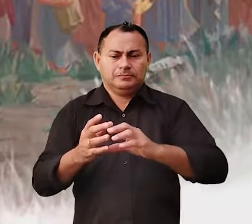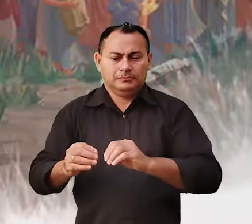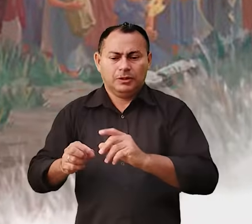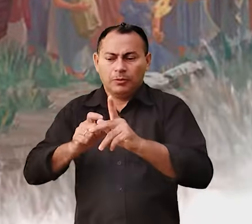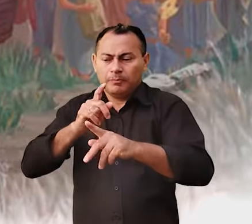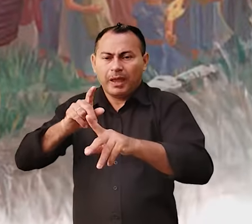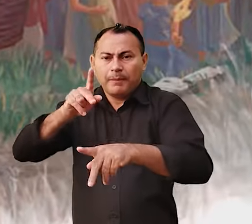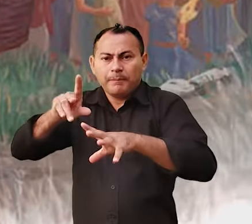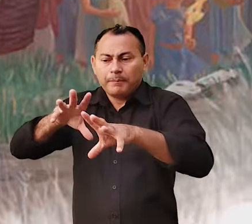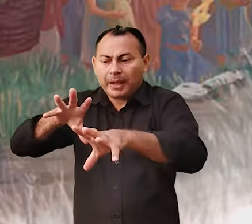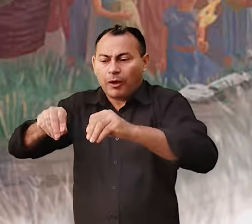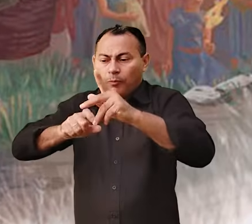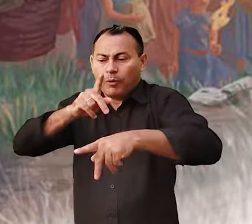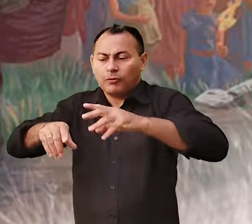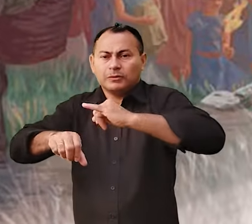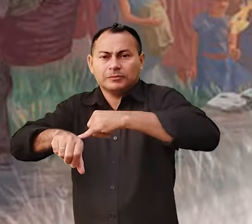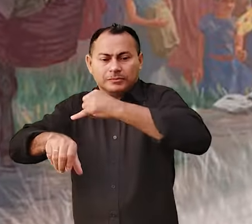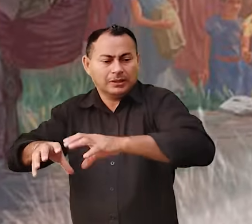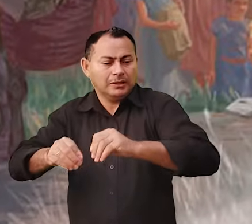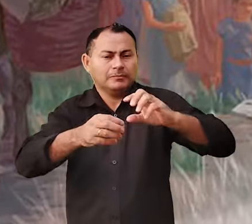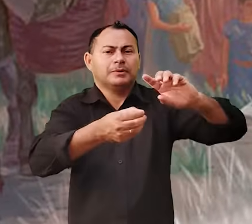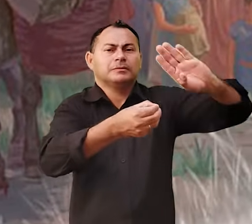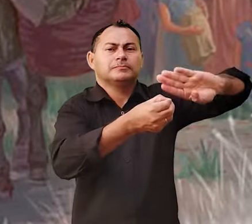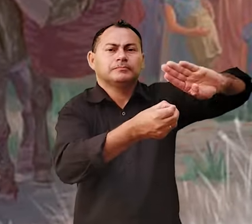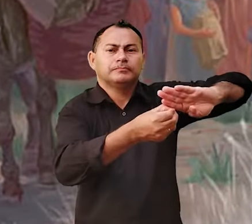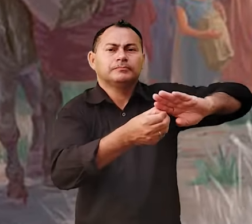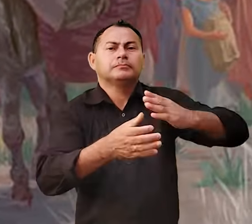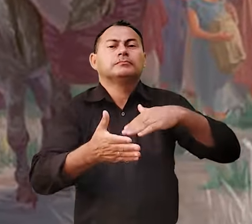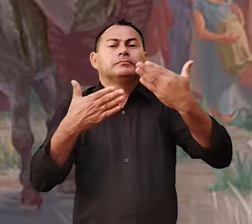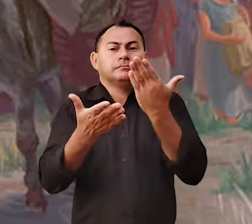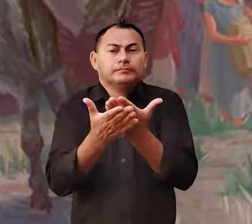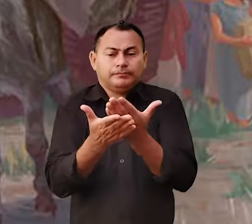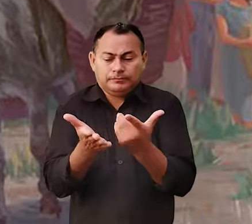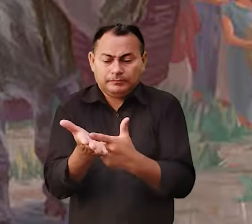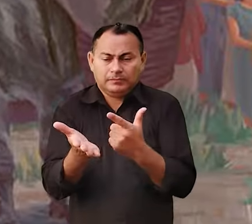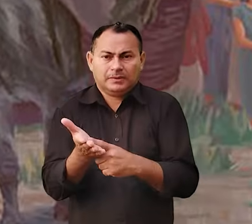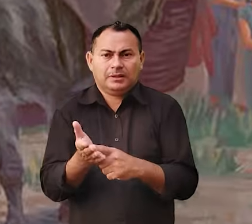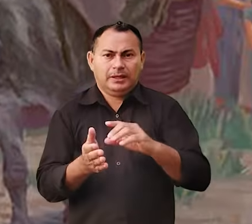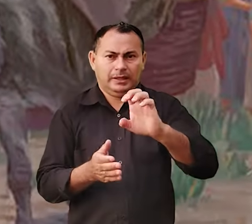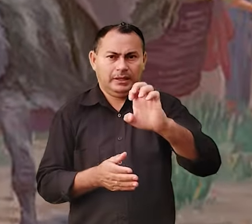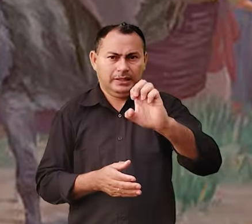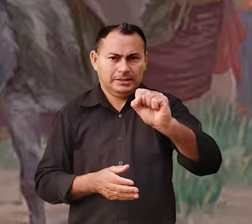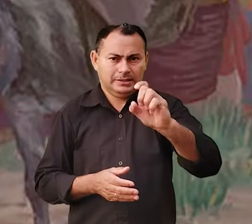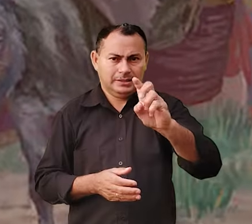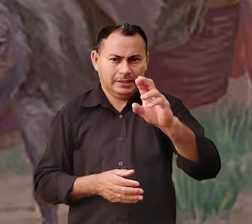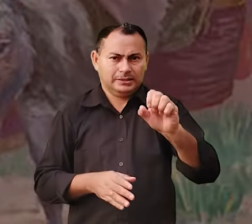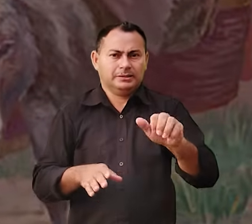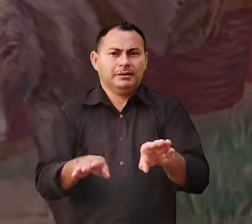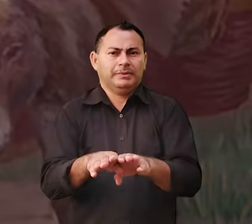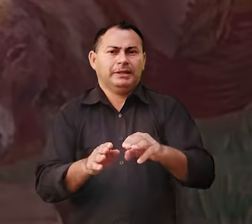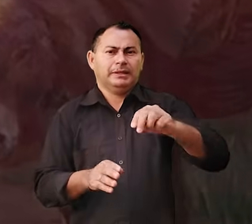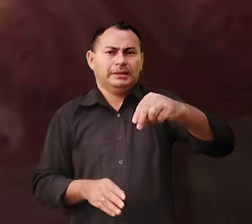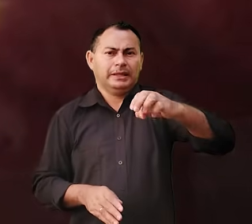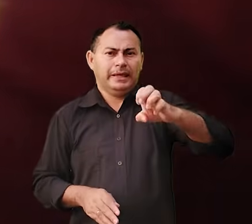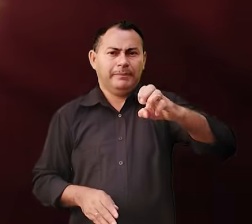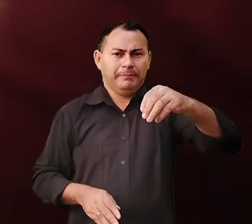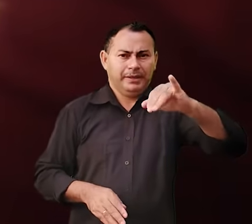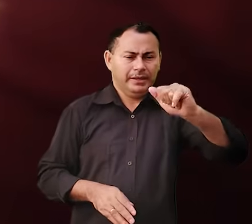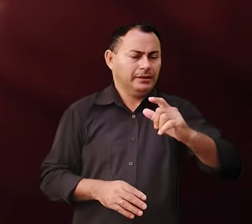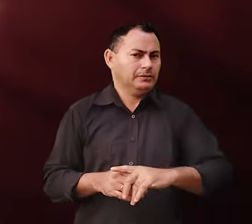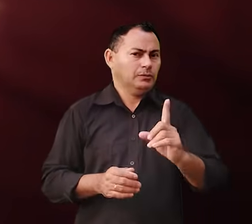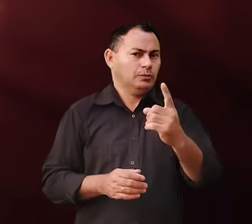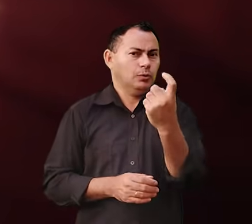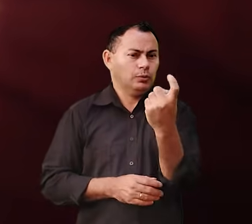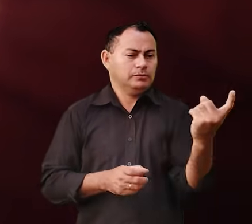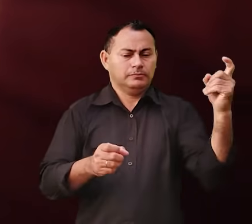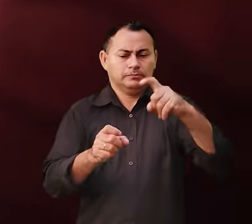várias deportações do povo para a Babilônia, não apenas uma. Quando estudamos os livros de Esdras e Neemias, aprendemos que não houve